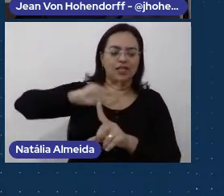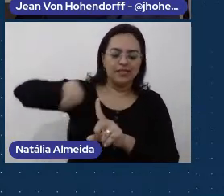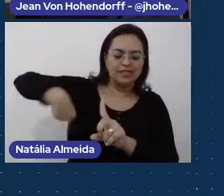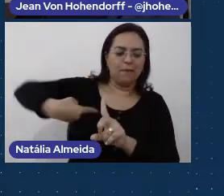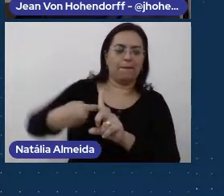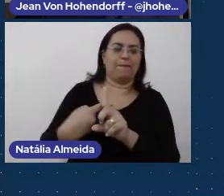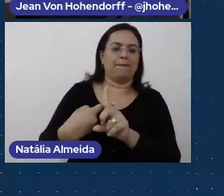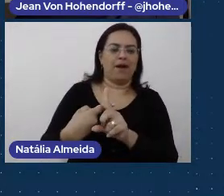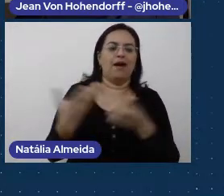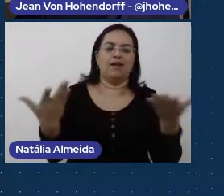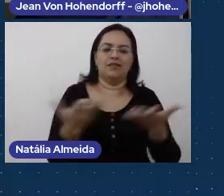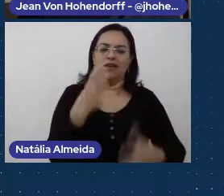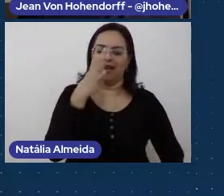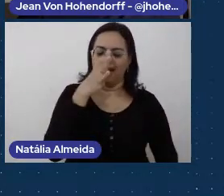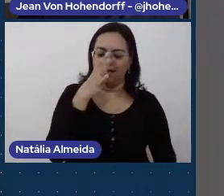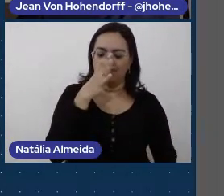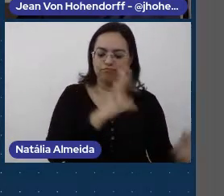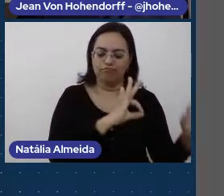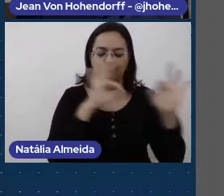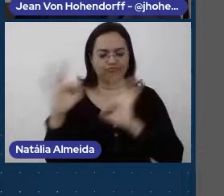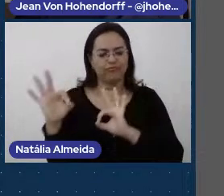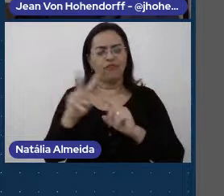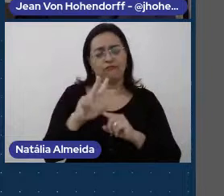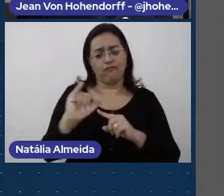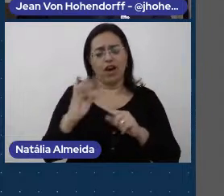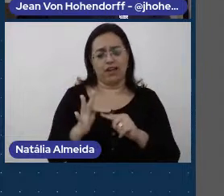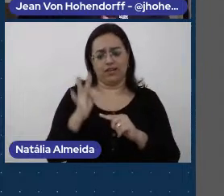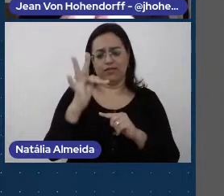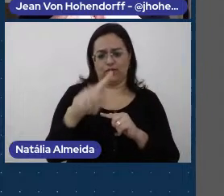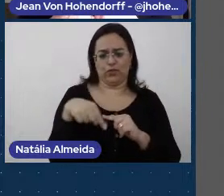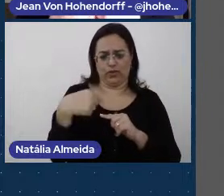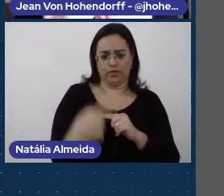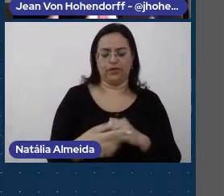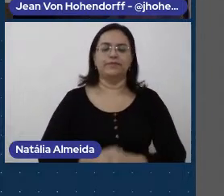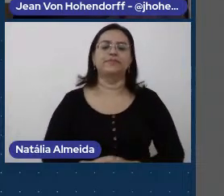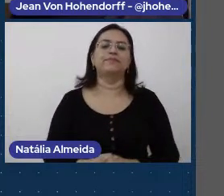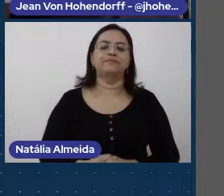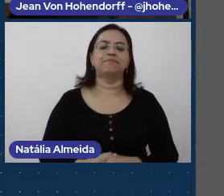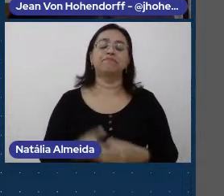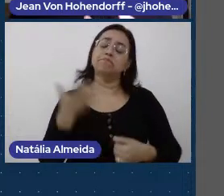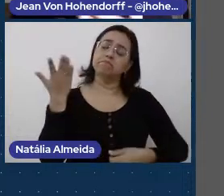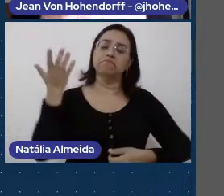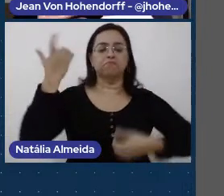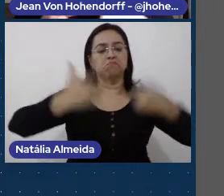aí assistindo e ainda vão assistir ou ouvir. Então, como eu falava para vocês,